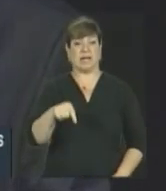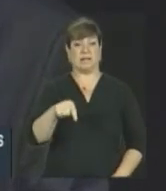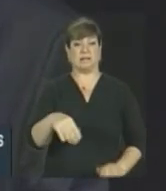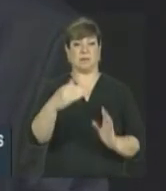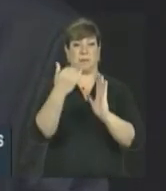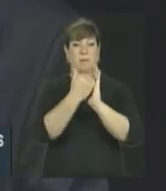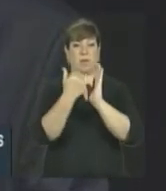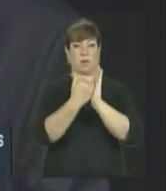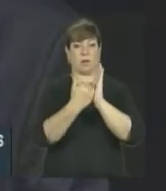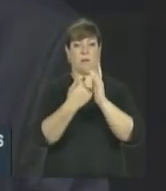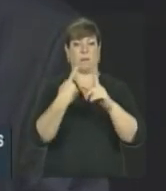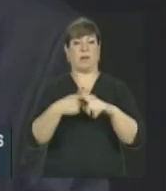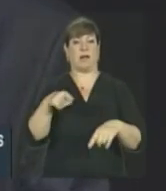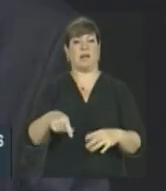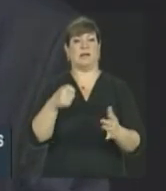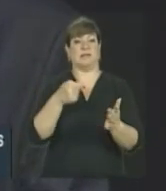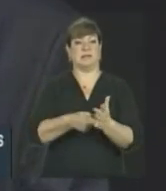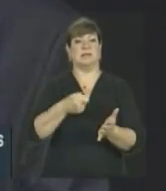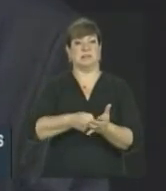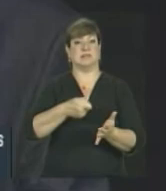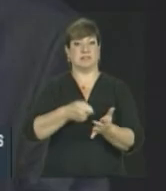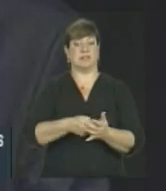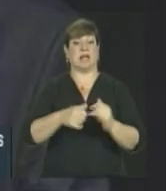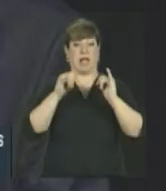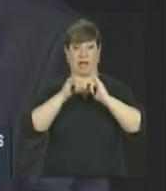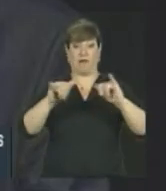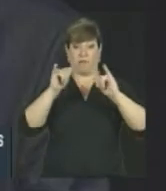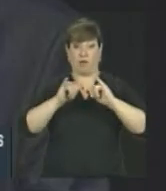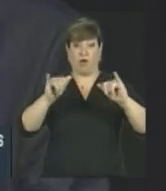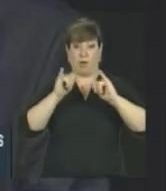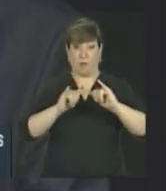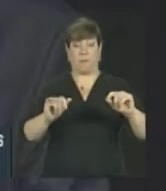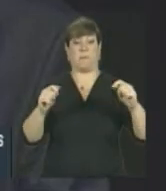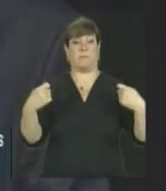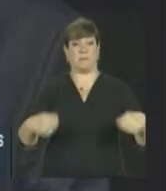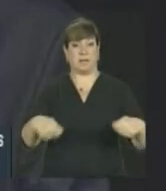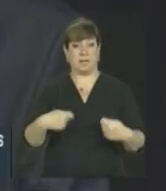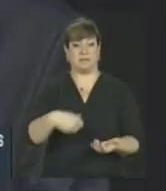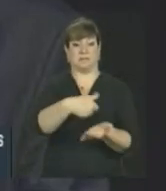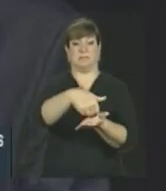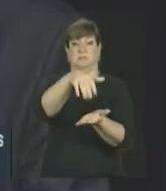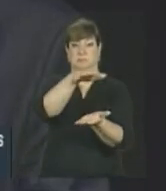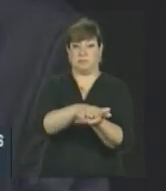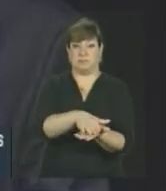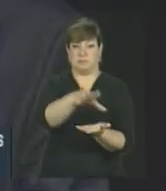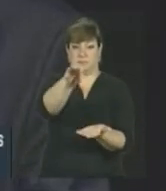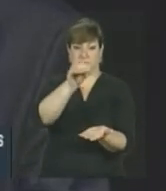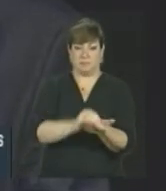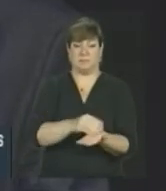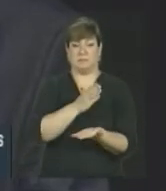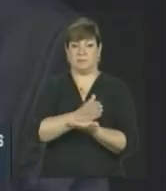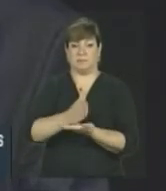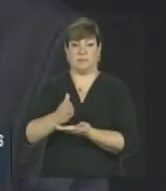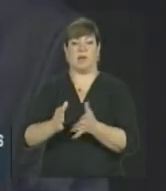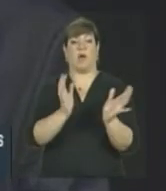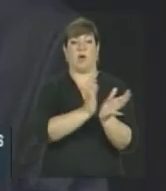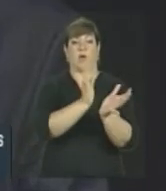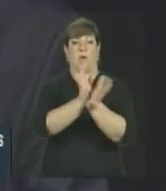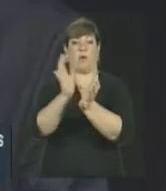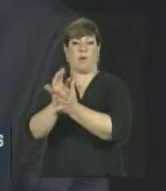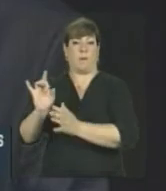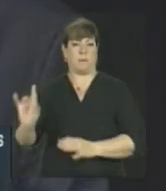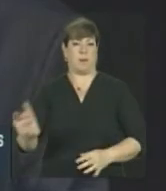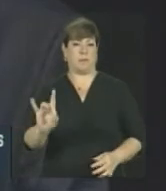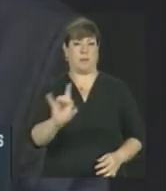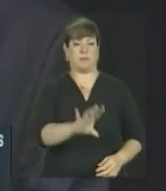programa, porque ele exige que as informações sejam catalogadas, além de modalidade por